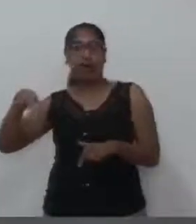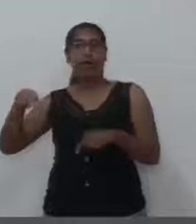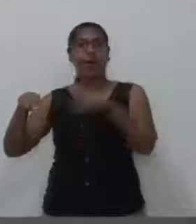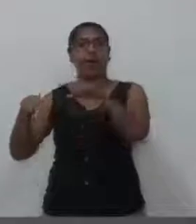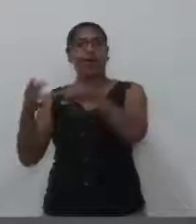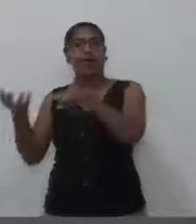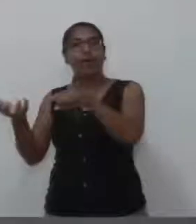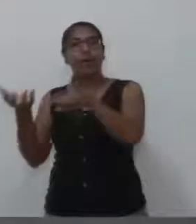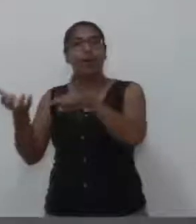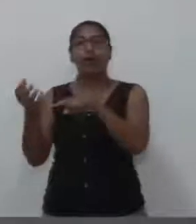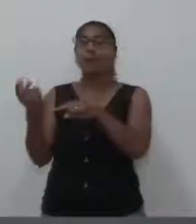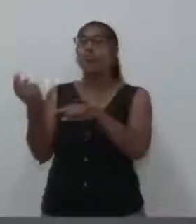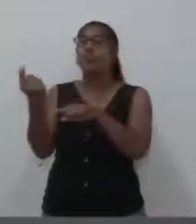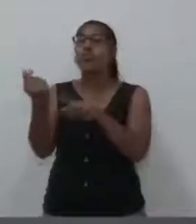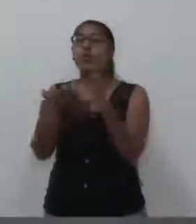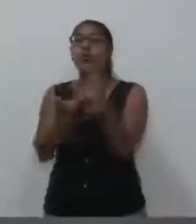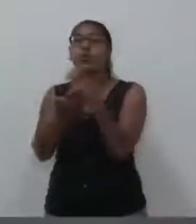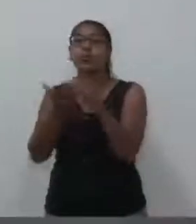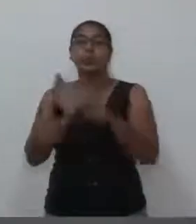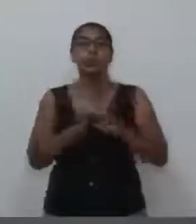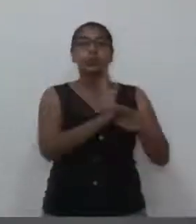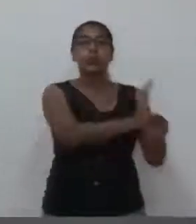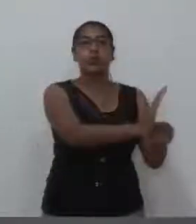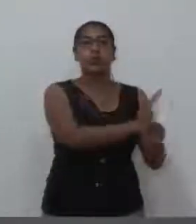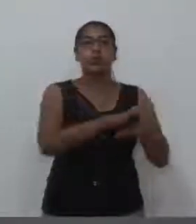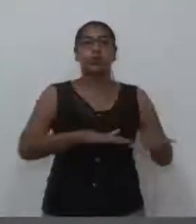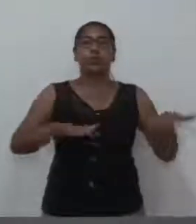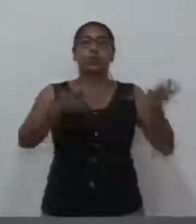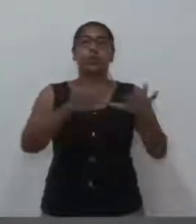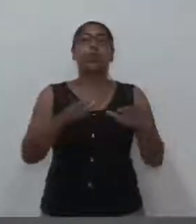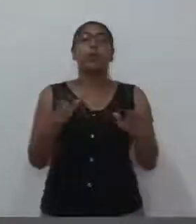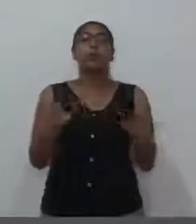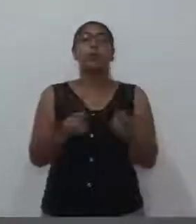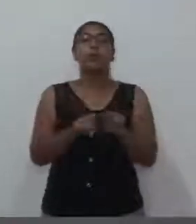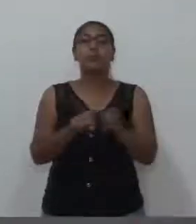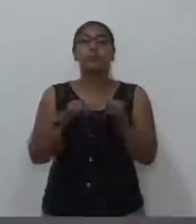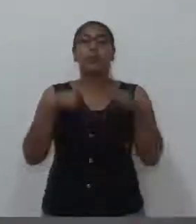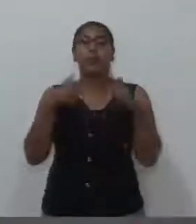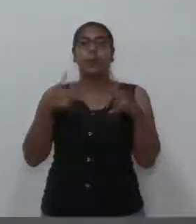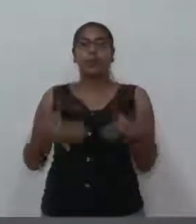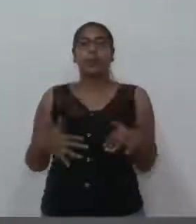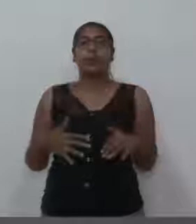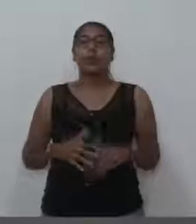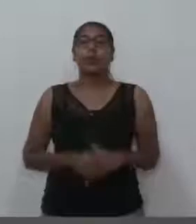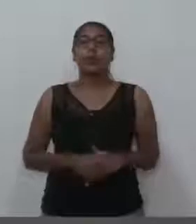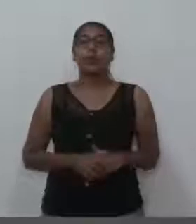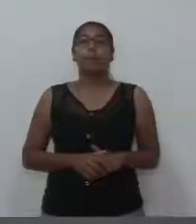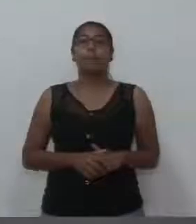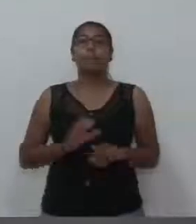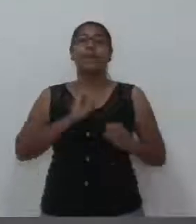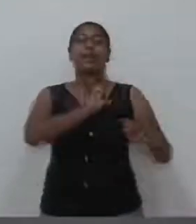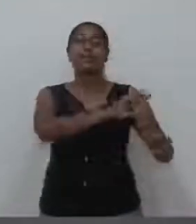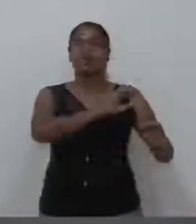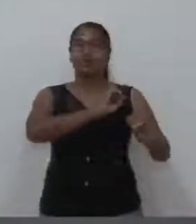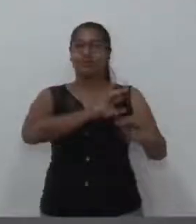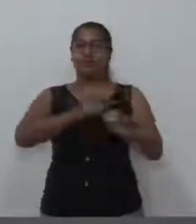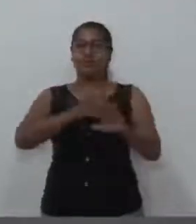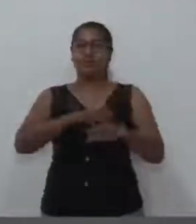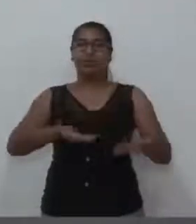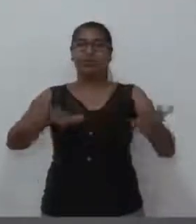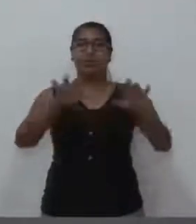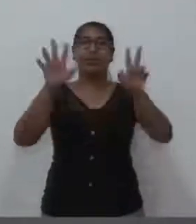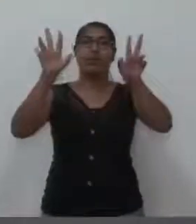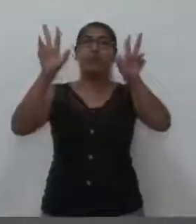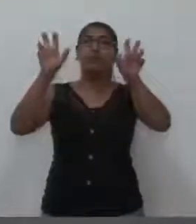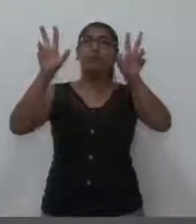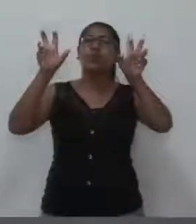as entidades de Vinhedo. Quero falar também um pouquinho da questão da educação. Tem um assunto que ele